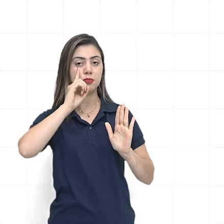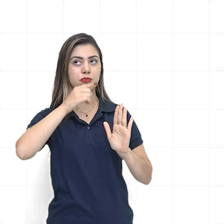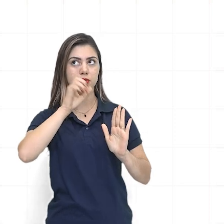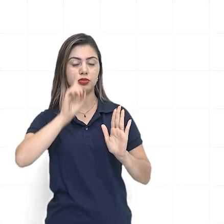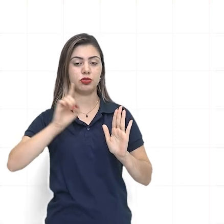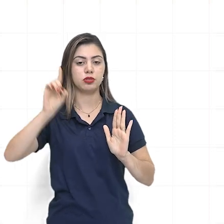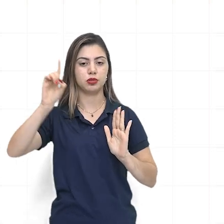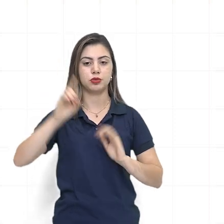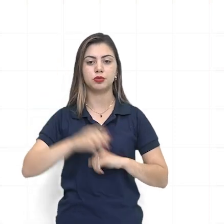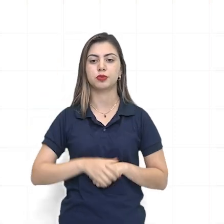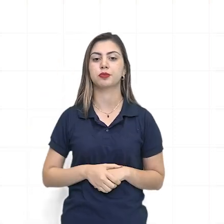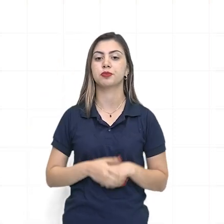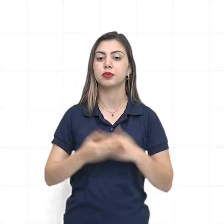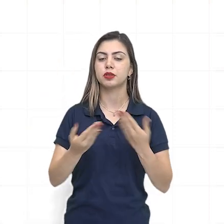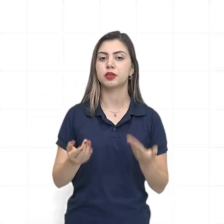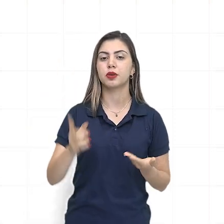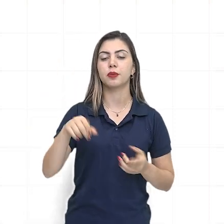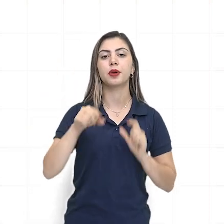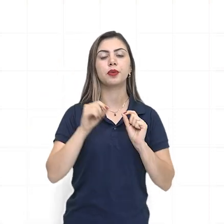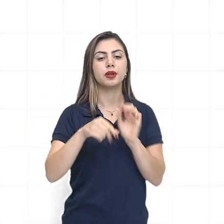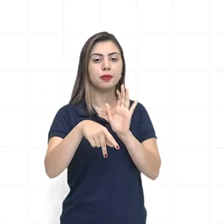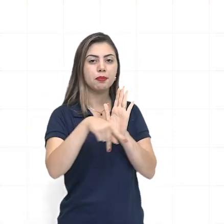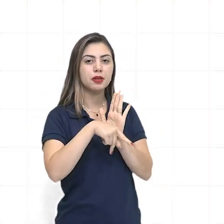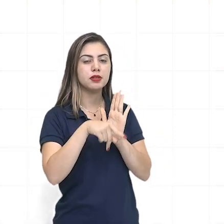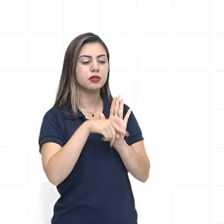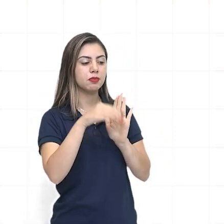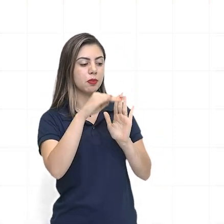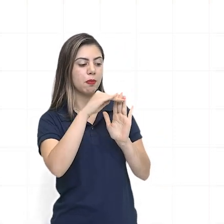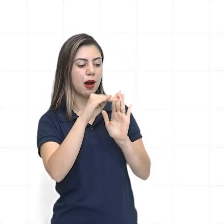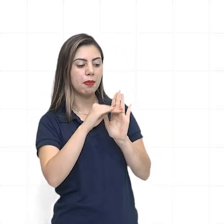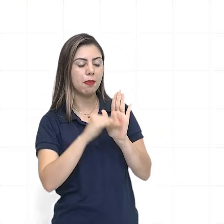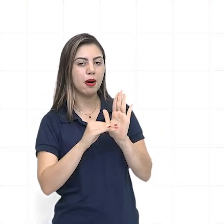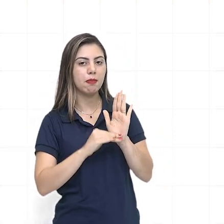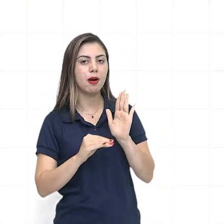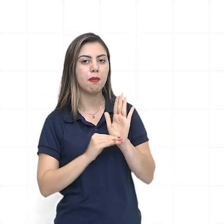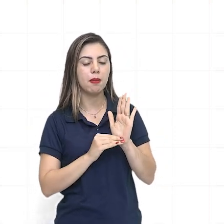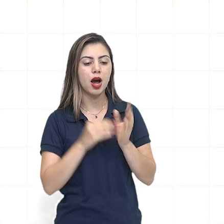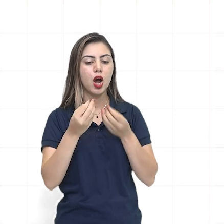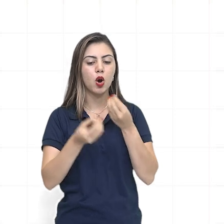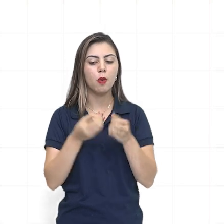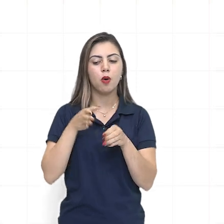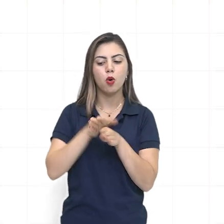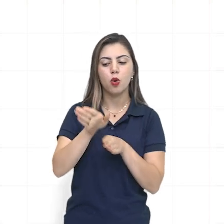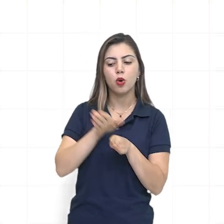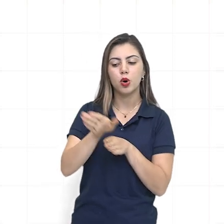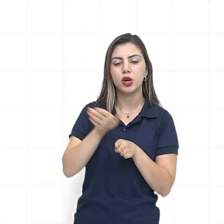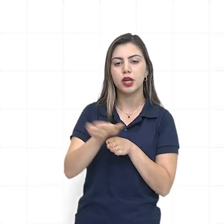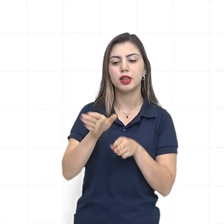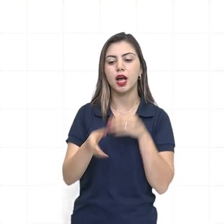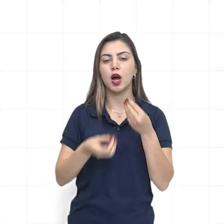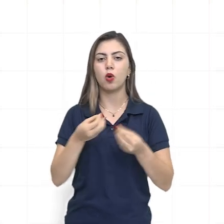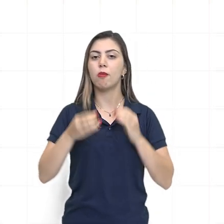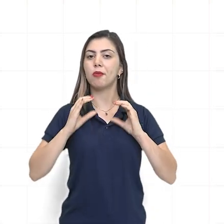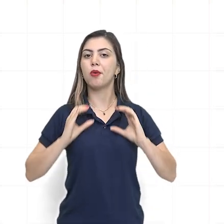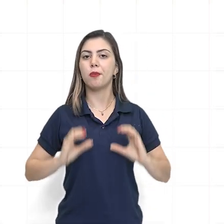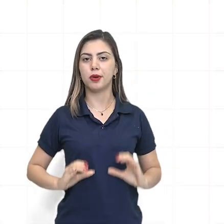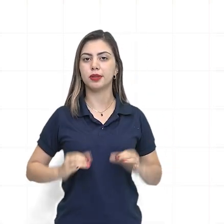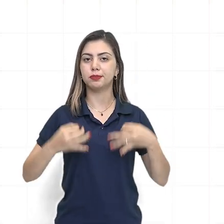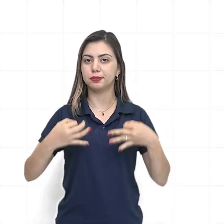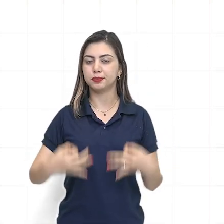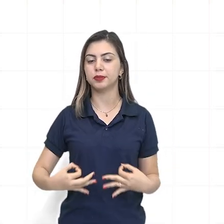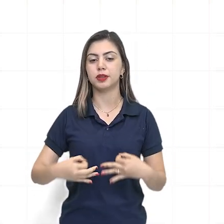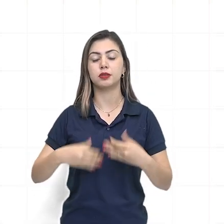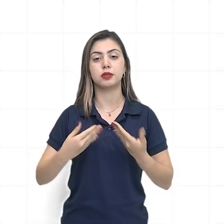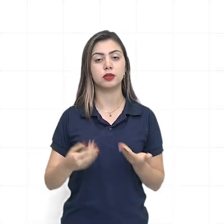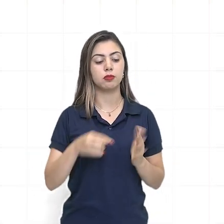Um conjunto de princípios éticos para orientar os hebreus em sua conduta. Esses